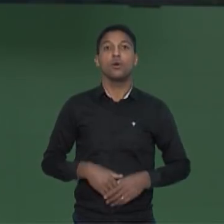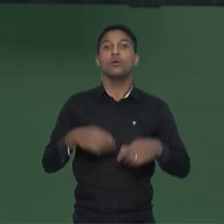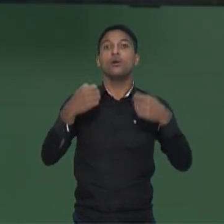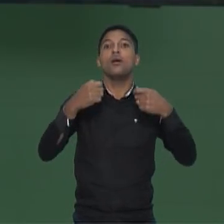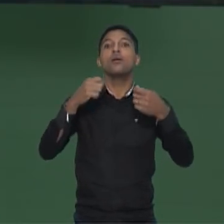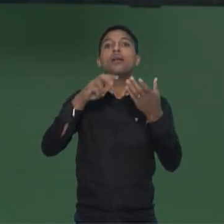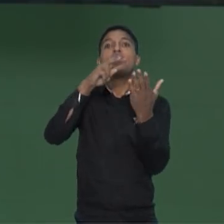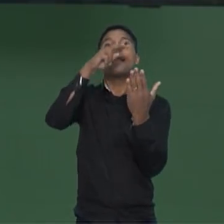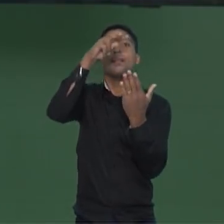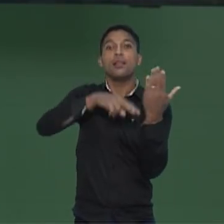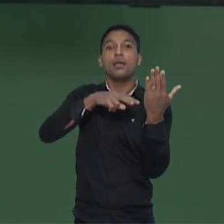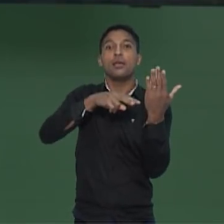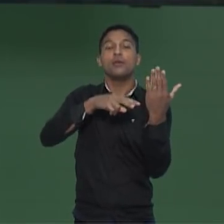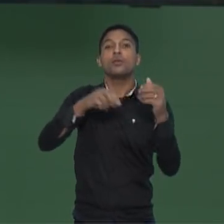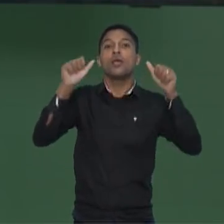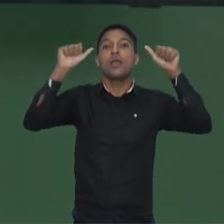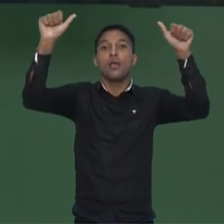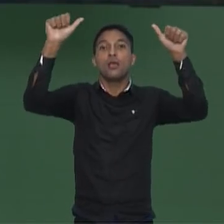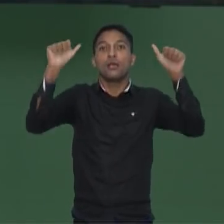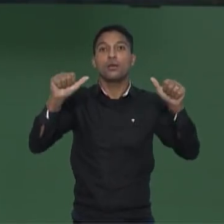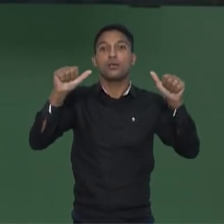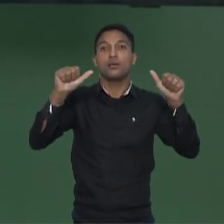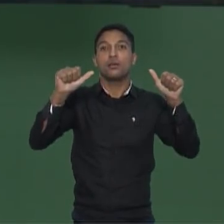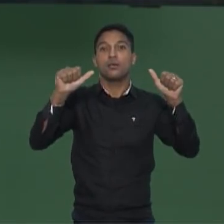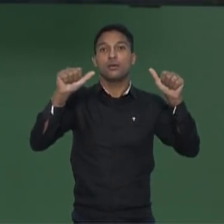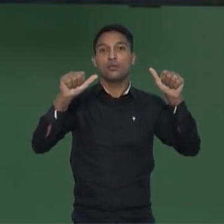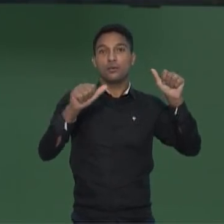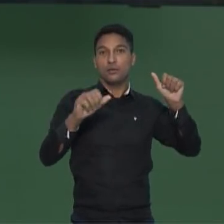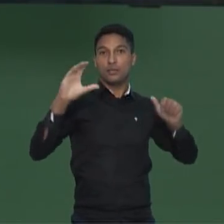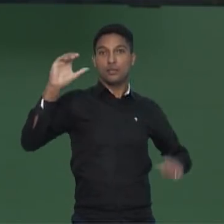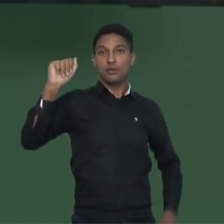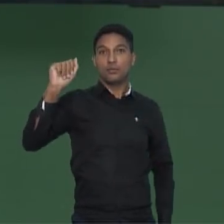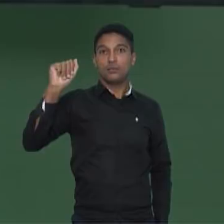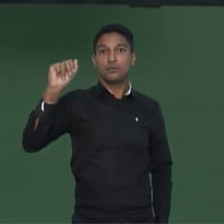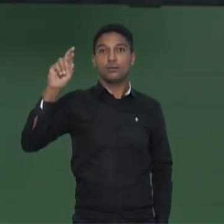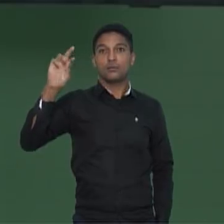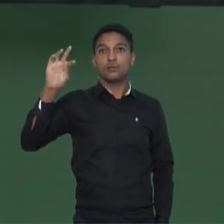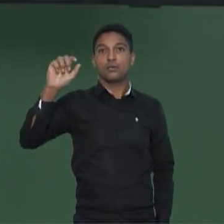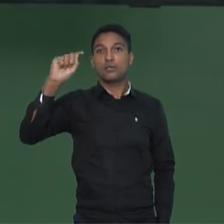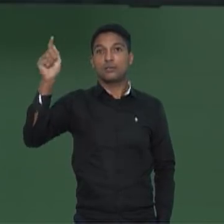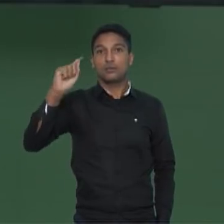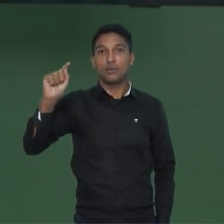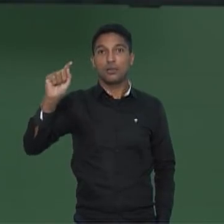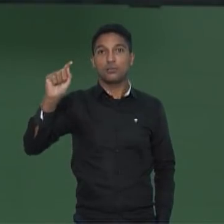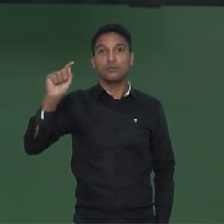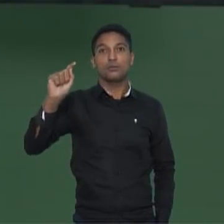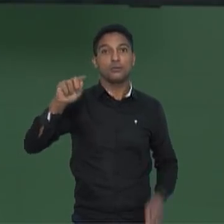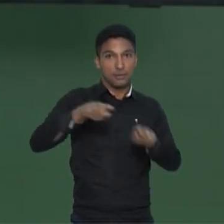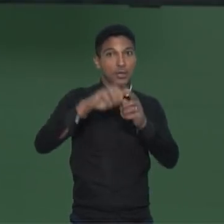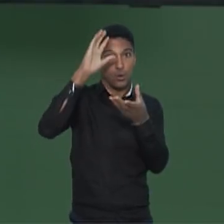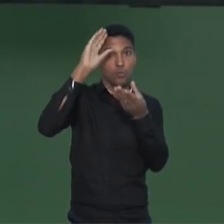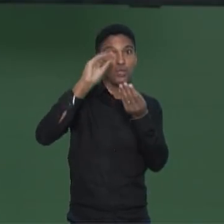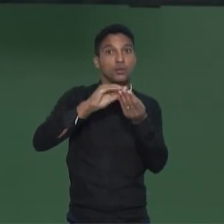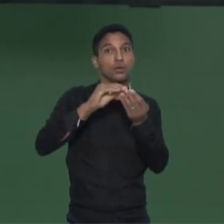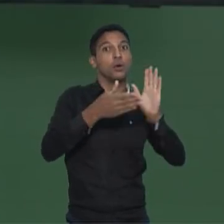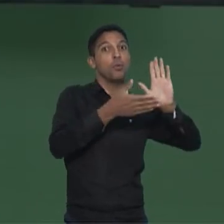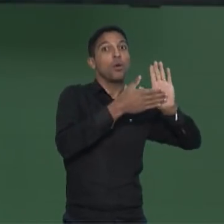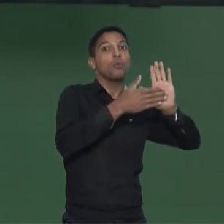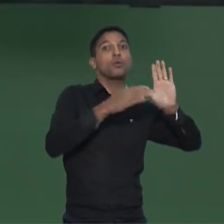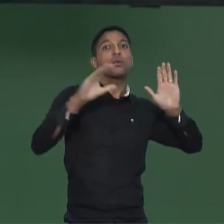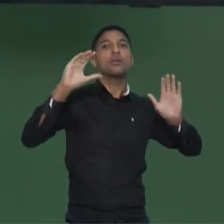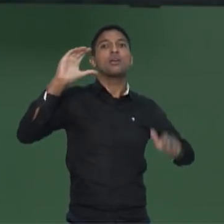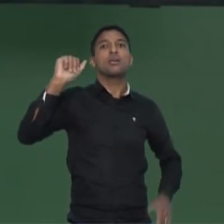e compreender cartaz de campanha, analisar a regência de alguns verbos, compreender a relação